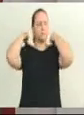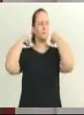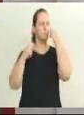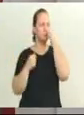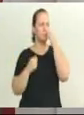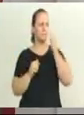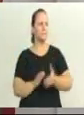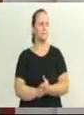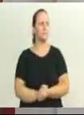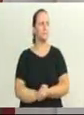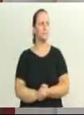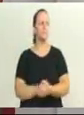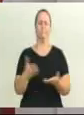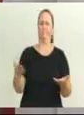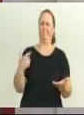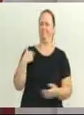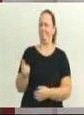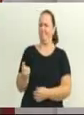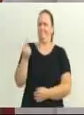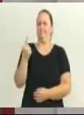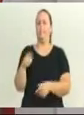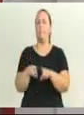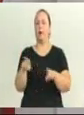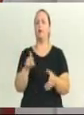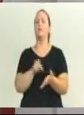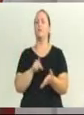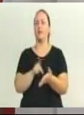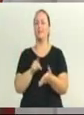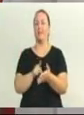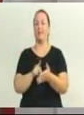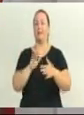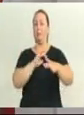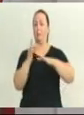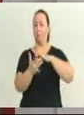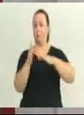Senhores vereadores, por incrível que pareça, esse videozinho, ele andou bombando na internet essa semana aí.